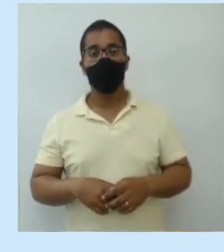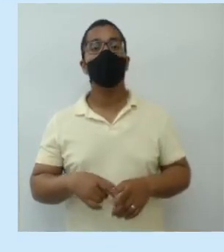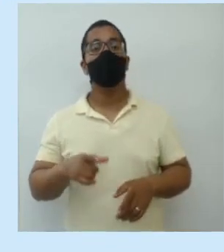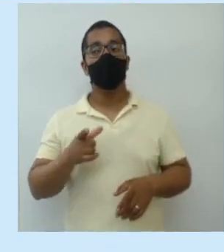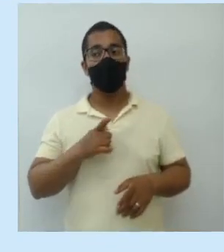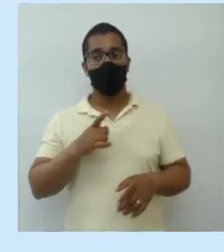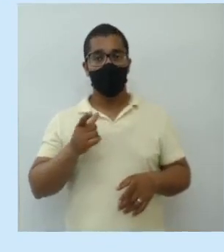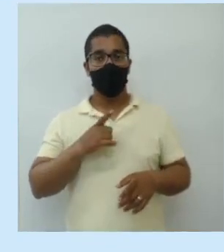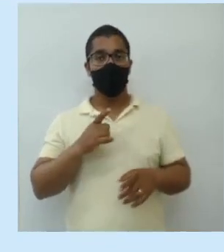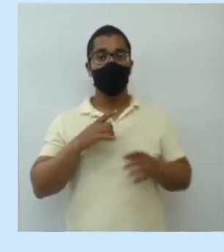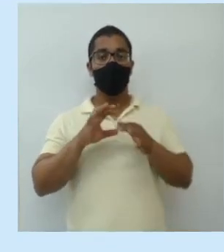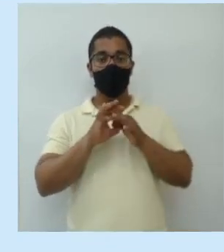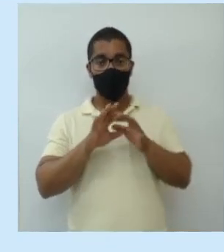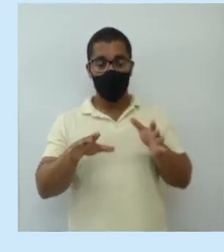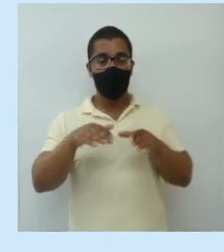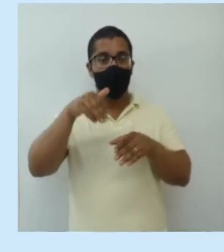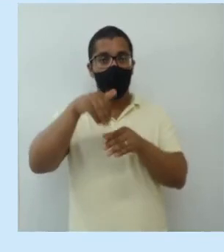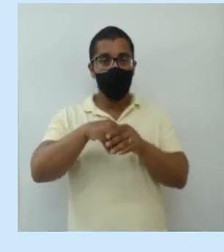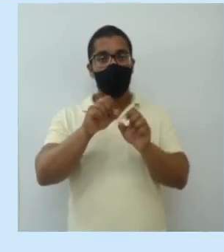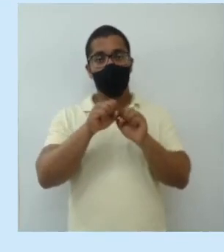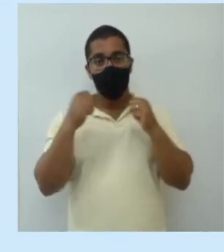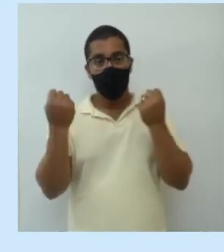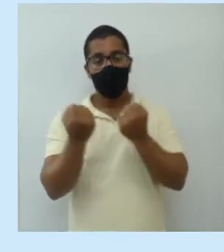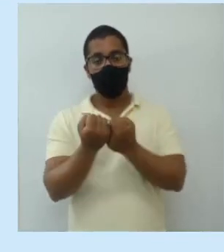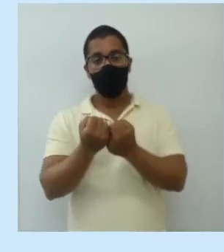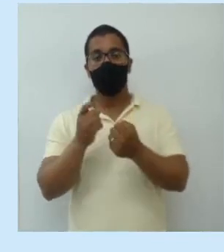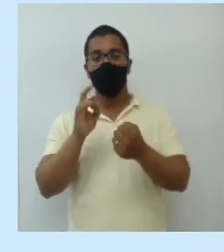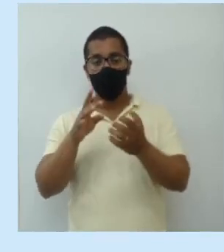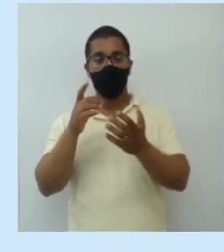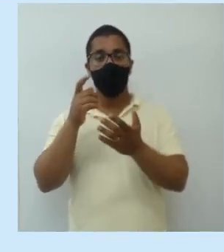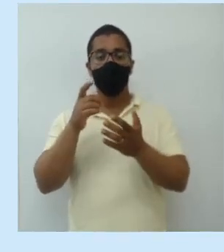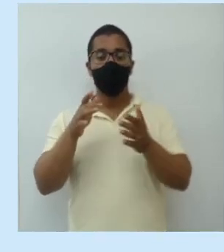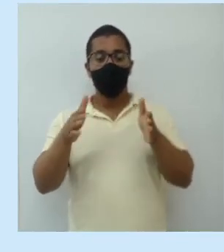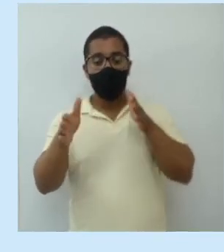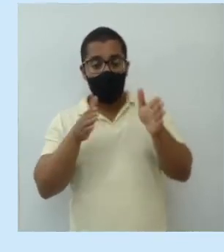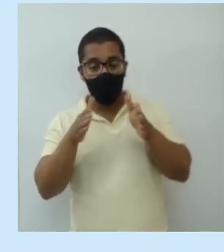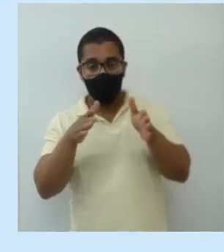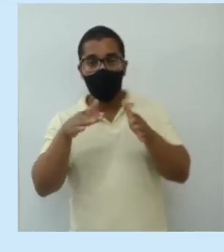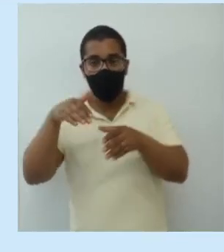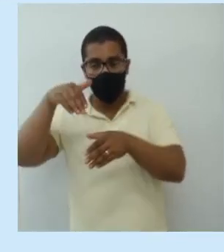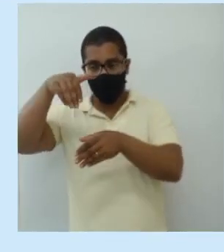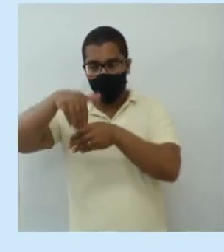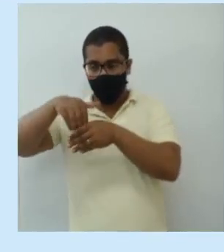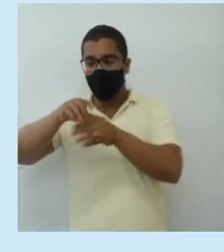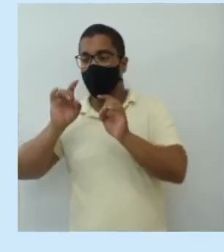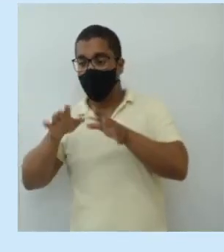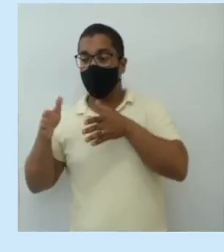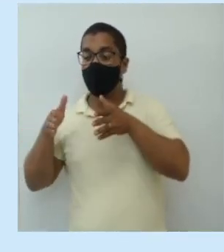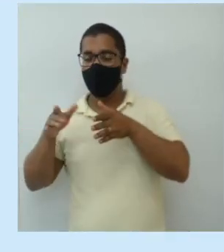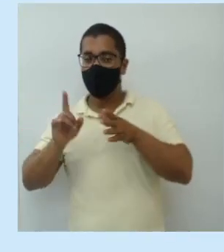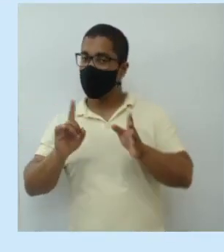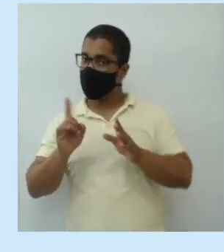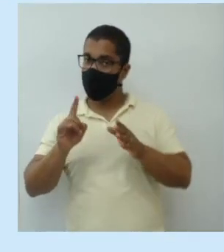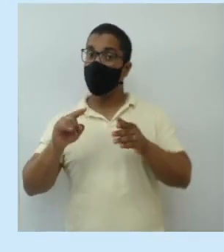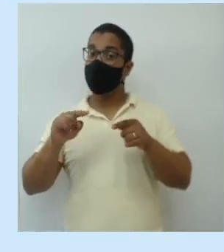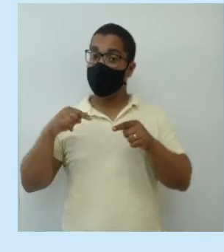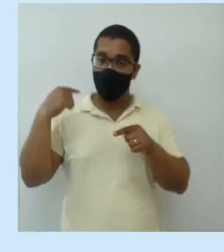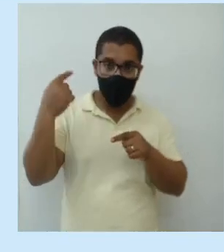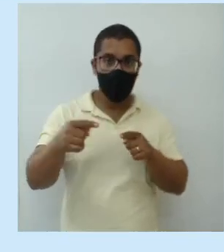tornar a democracia um valor social que ultrapassa os momentos eleitorais, certo? Tanto